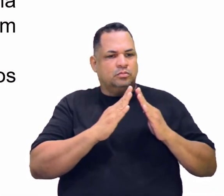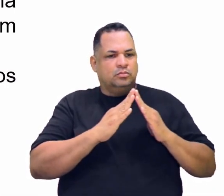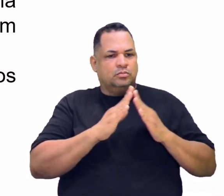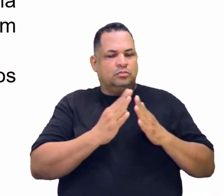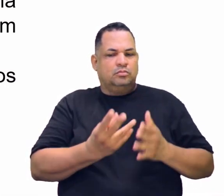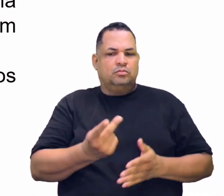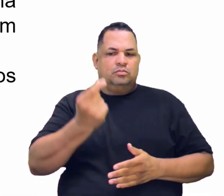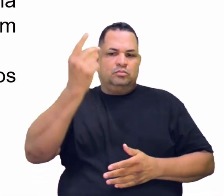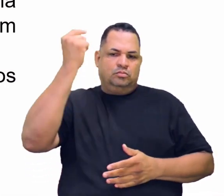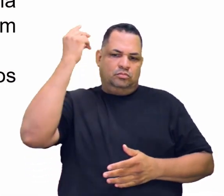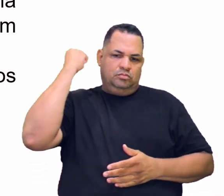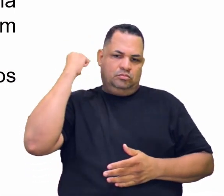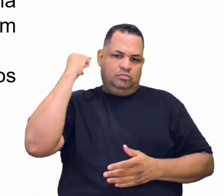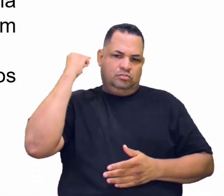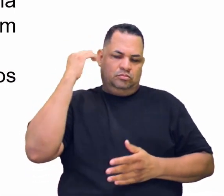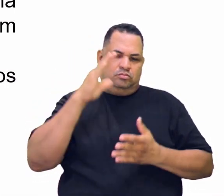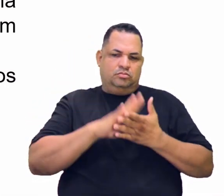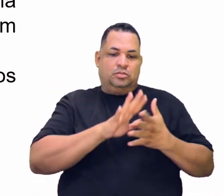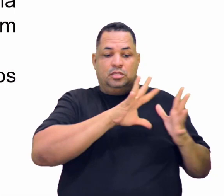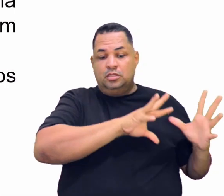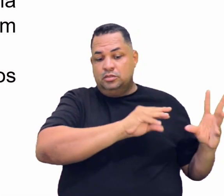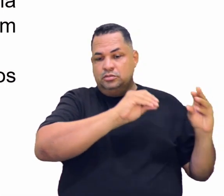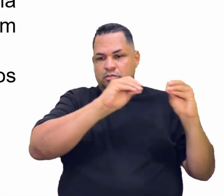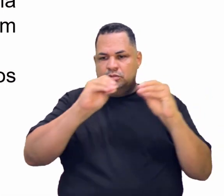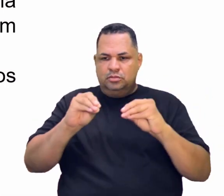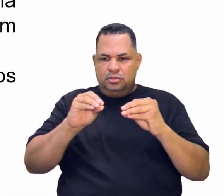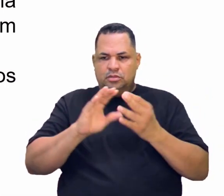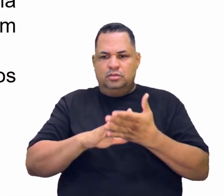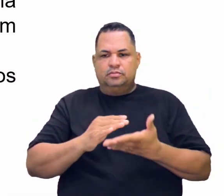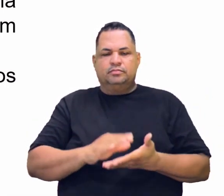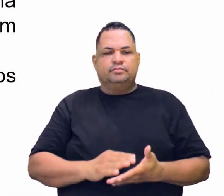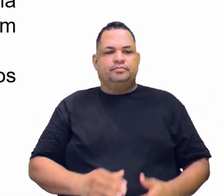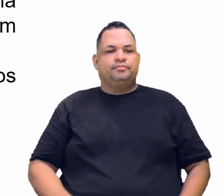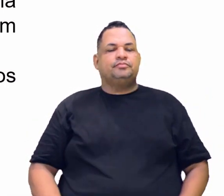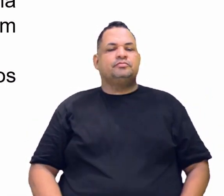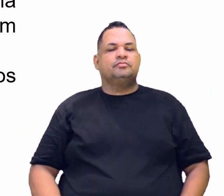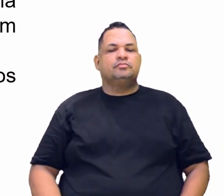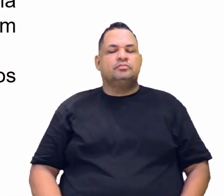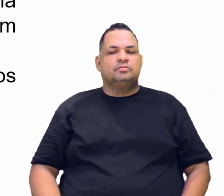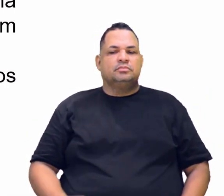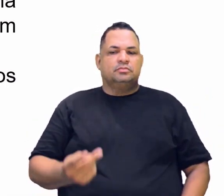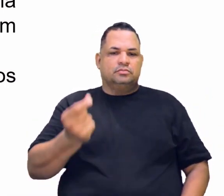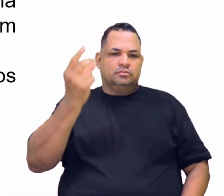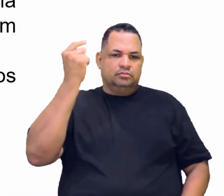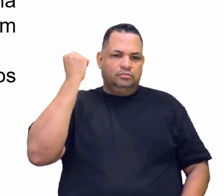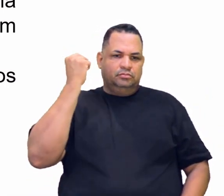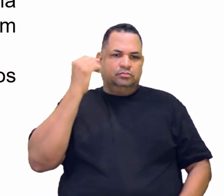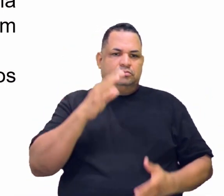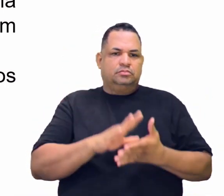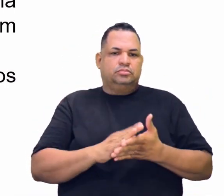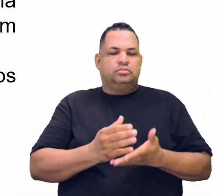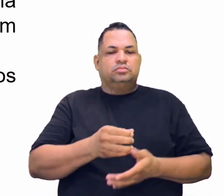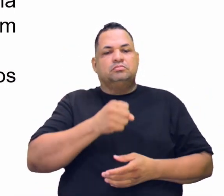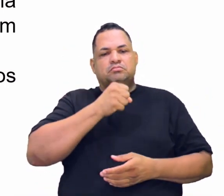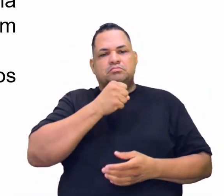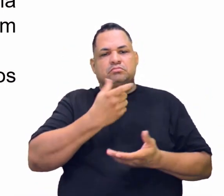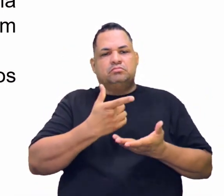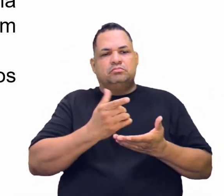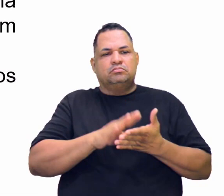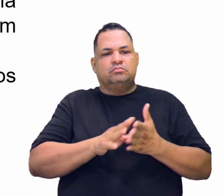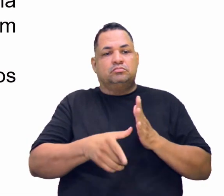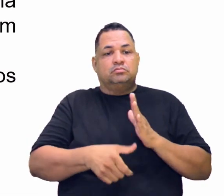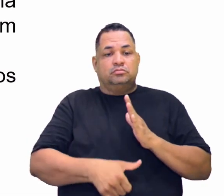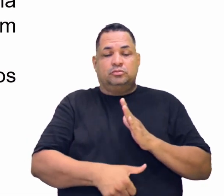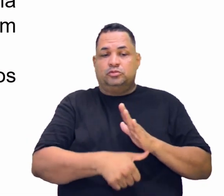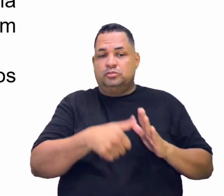Os antigos moradores e aqueles que migraram. Então os antigos são esses daqui. Certinho? Não vai